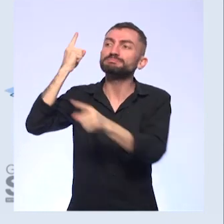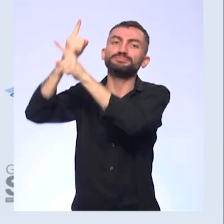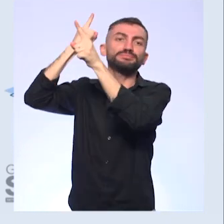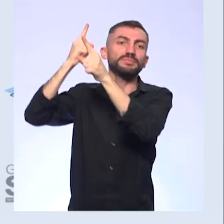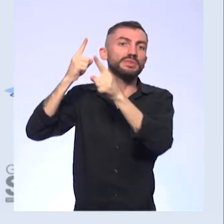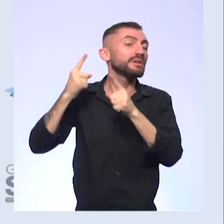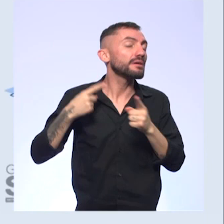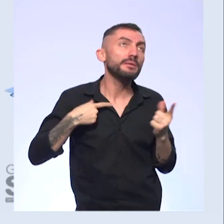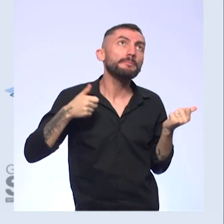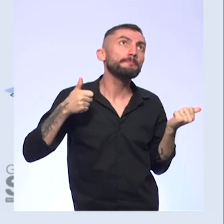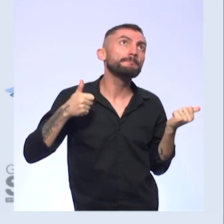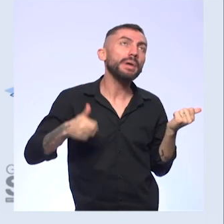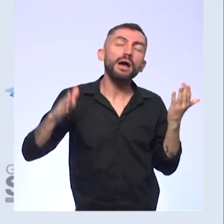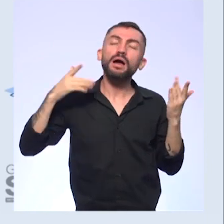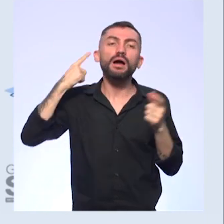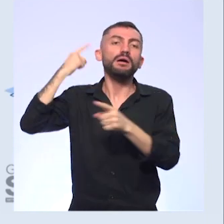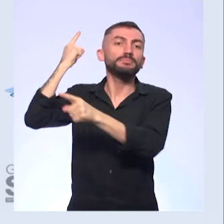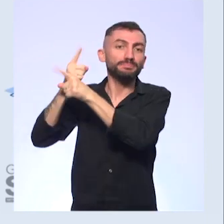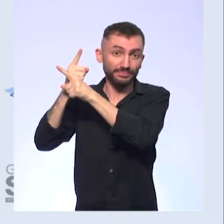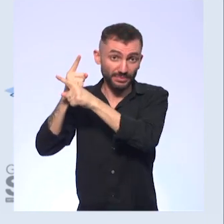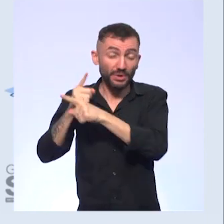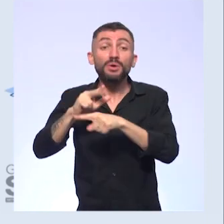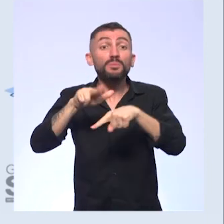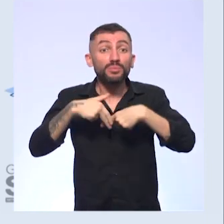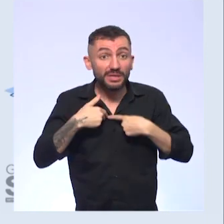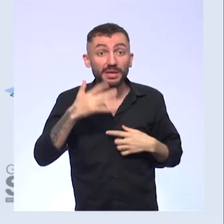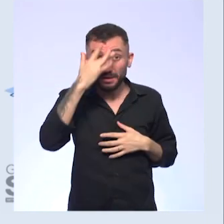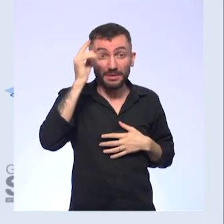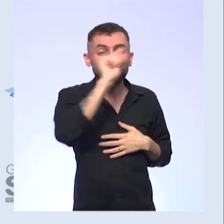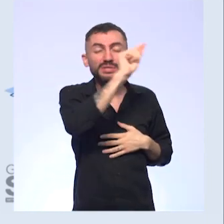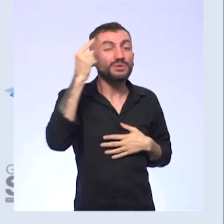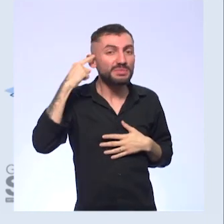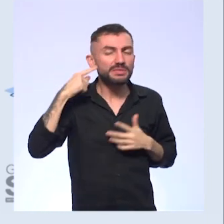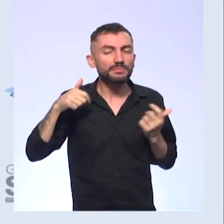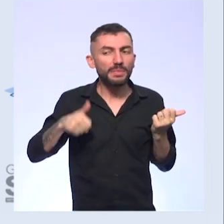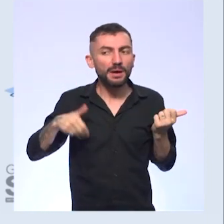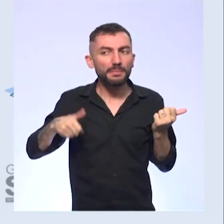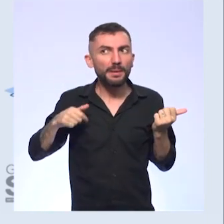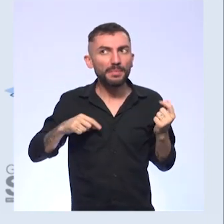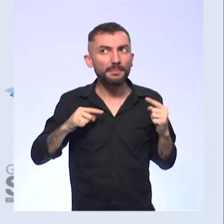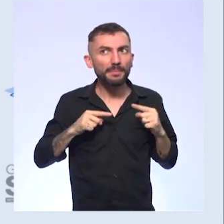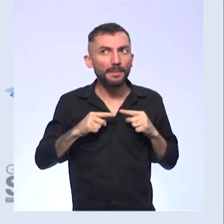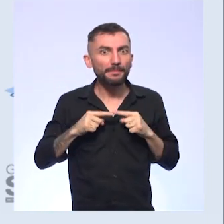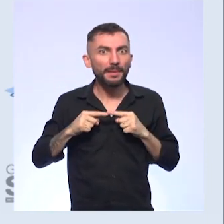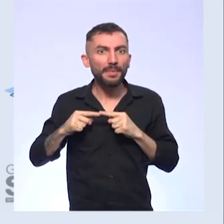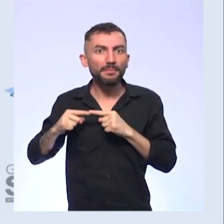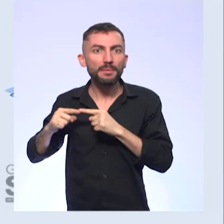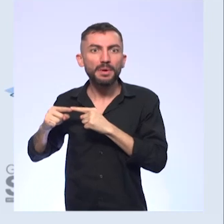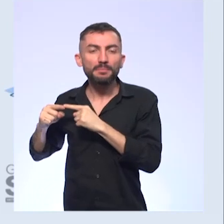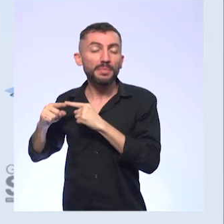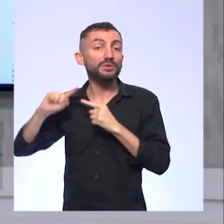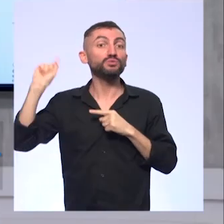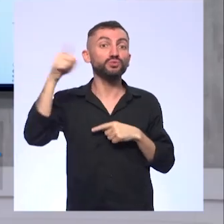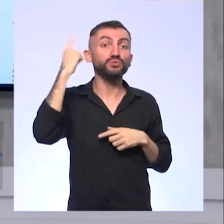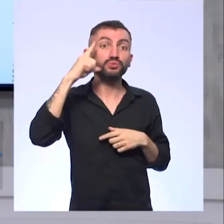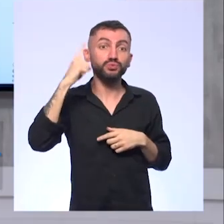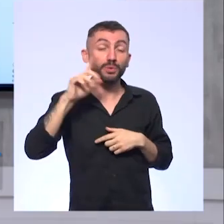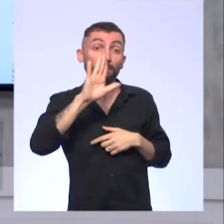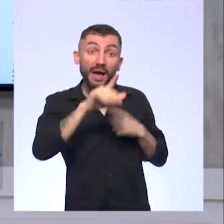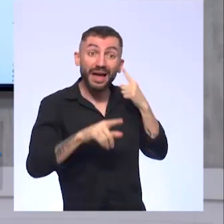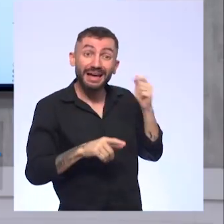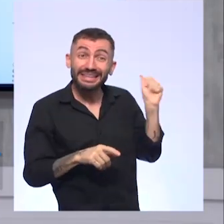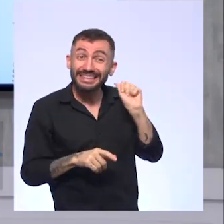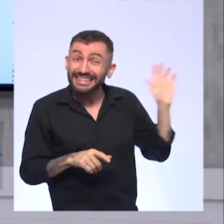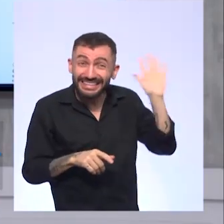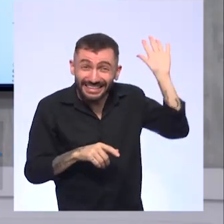Isto é sem precisar relacioná-las com outras notas de uma melodia olha para mim um pouco tá falando